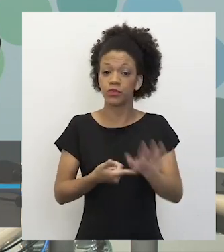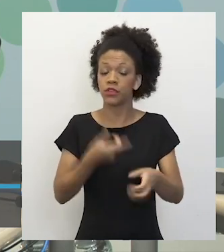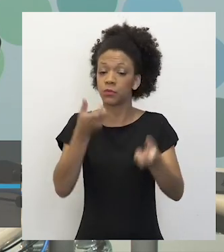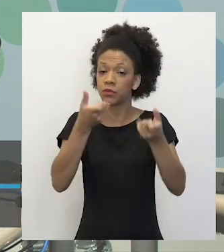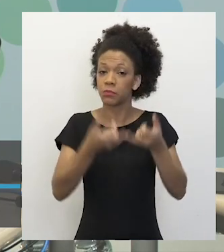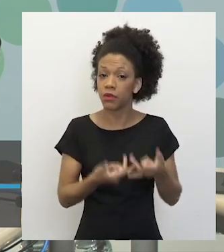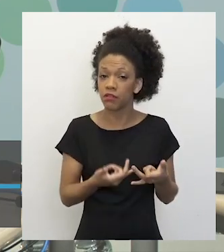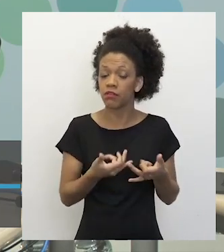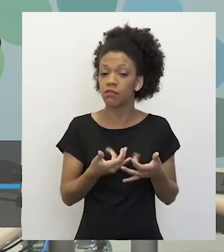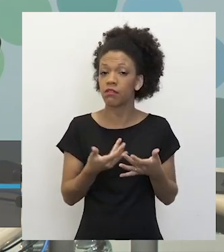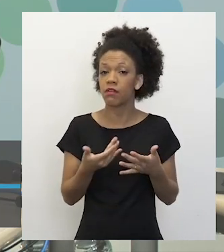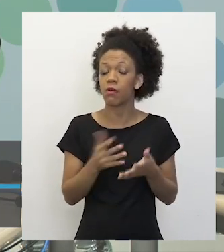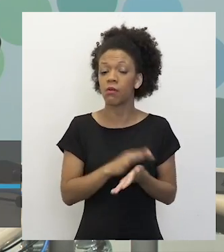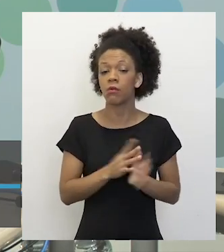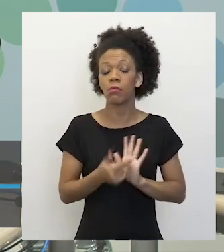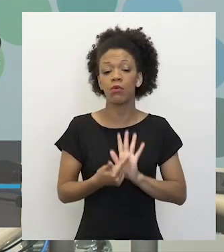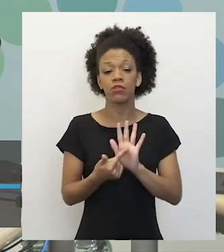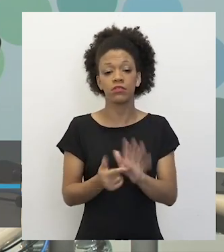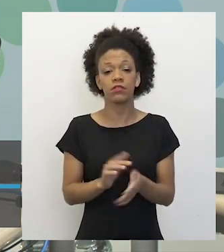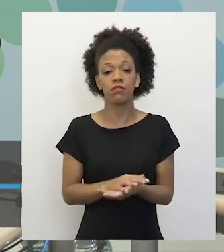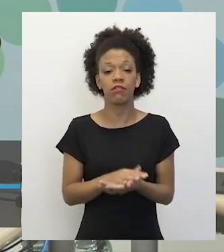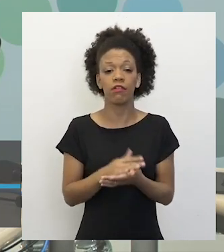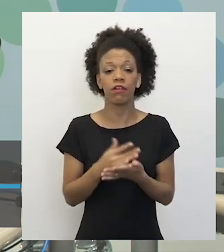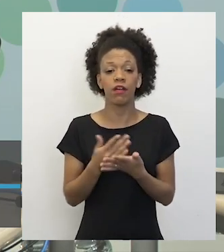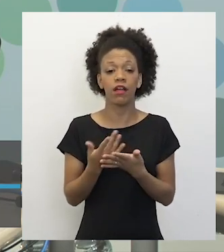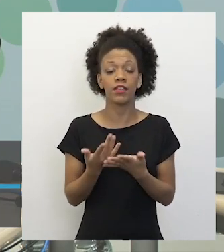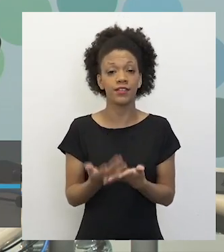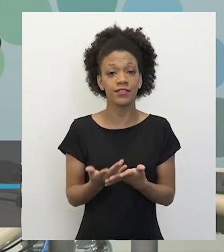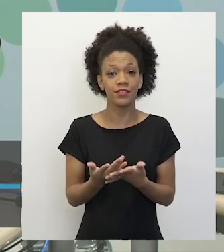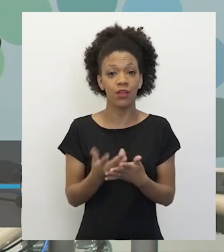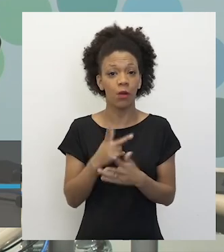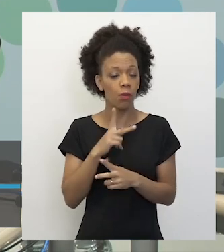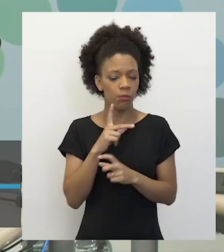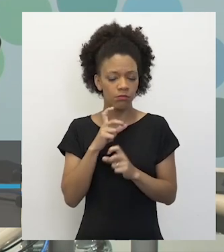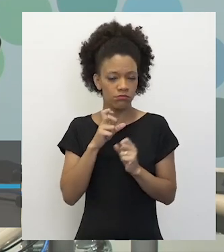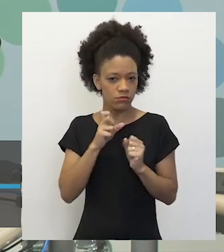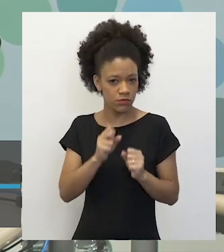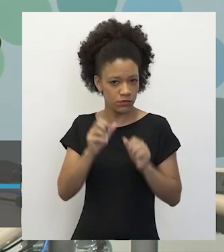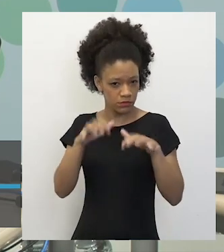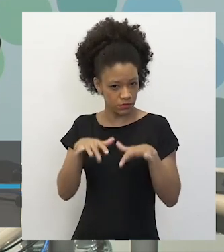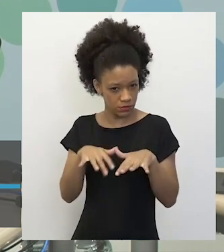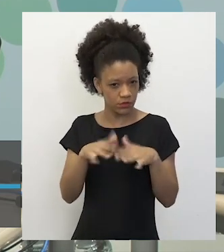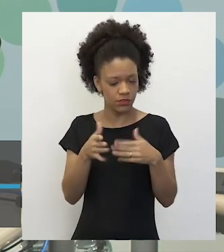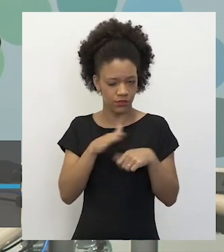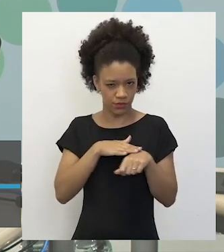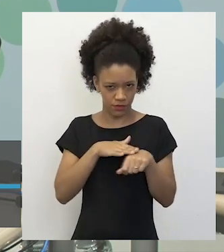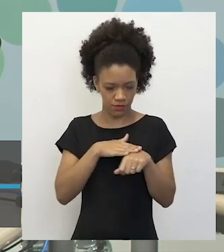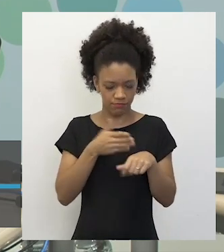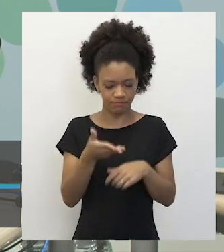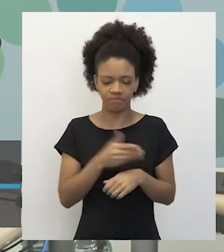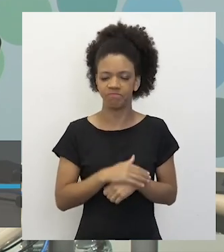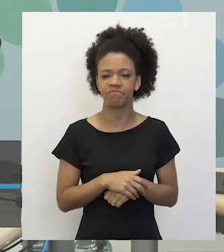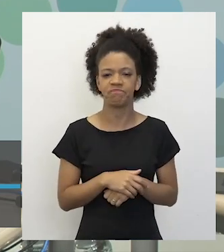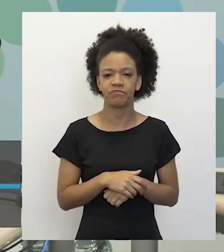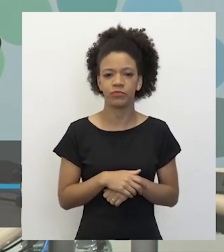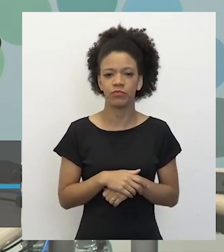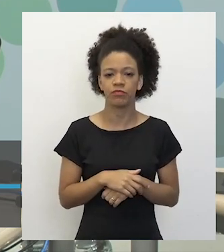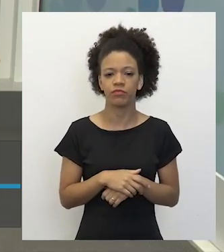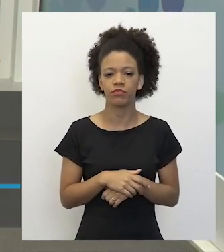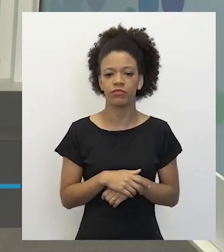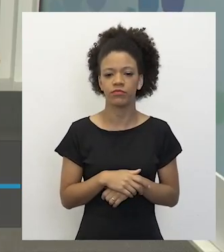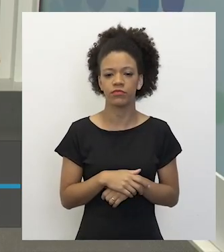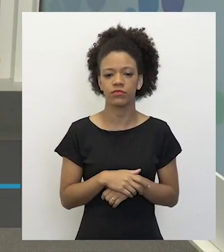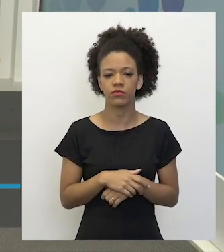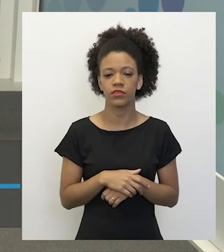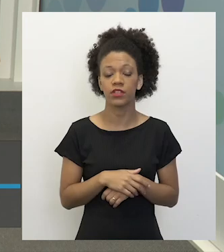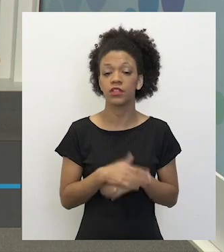se enaltecer, querendo falar, ter o poder sobre a chuva. A gente não vai conversar sobre isso. E a 6, ideia? E a